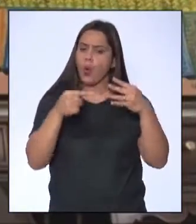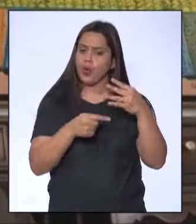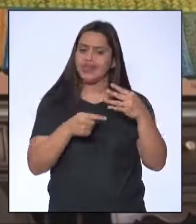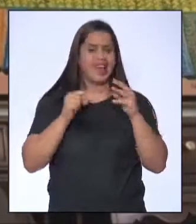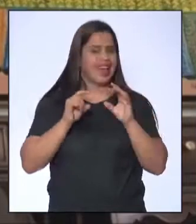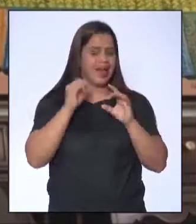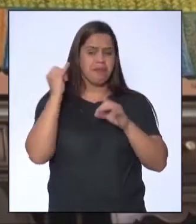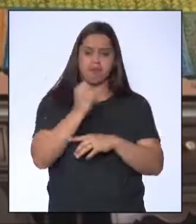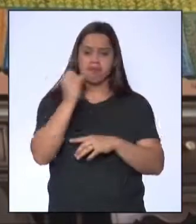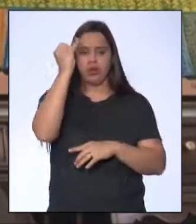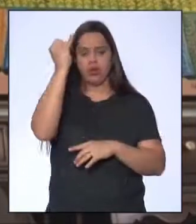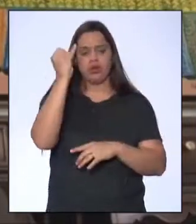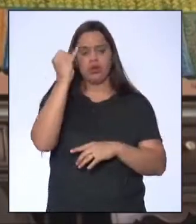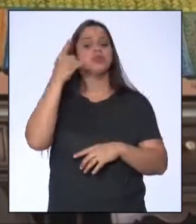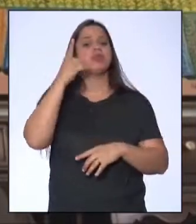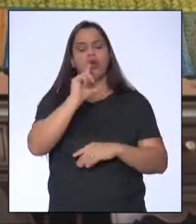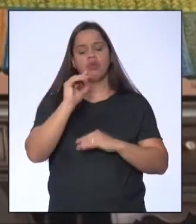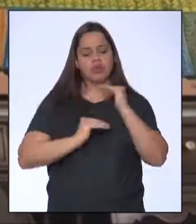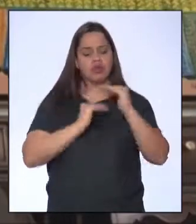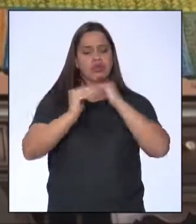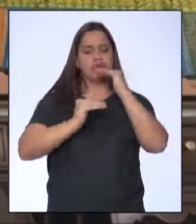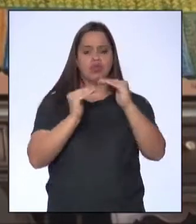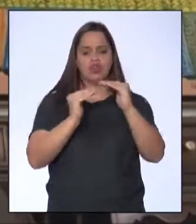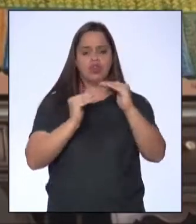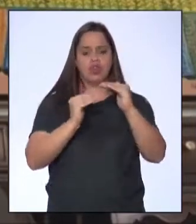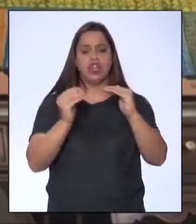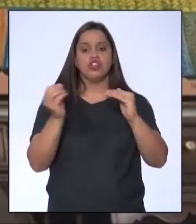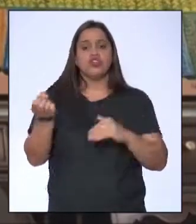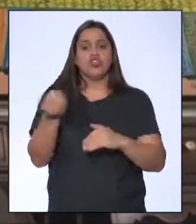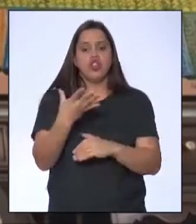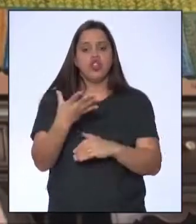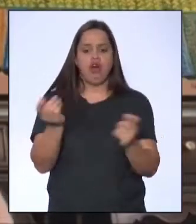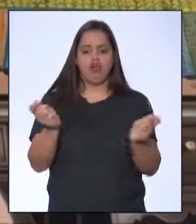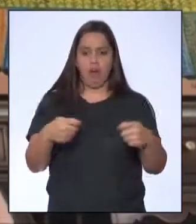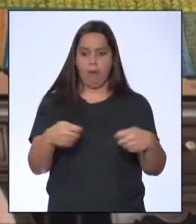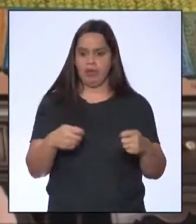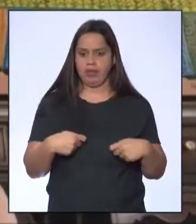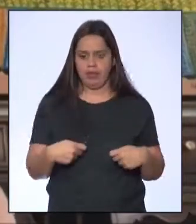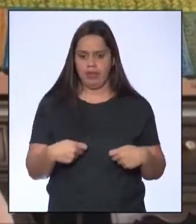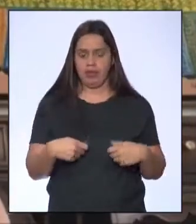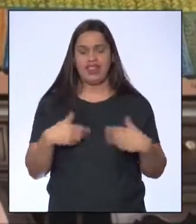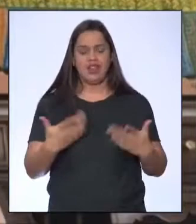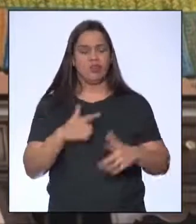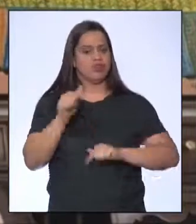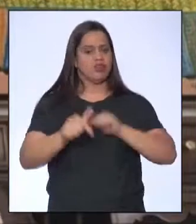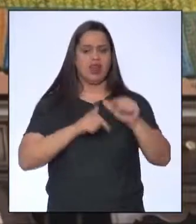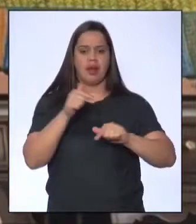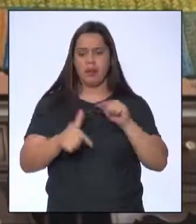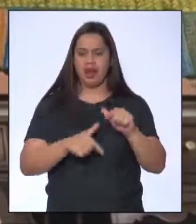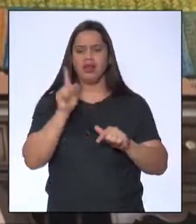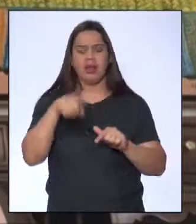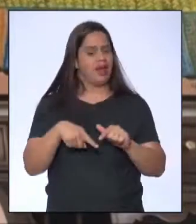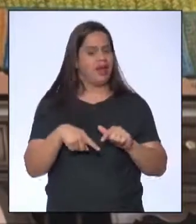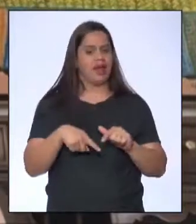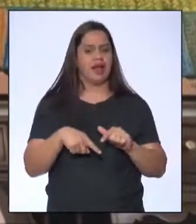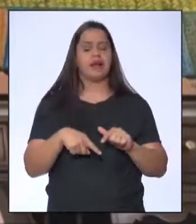o desencaminhamento de novas competências, né? Então, esse trabalho é